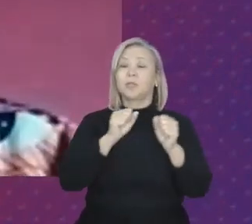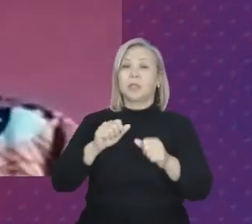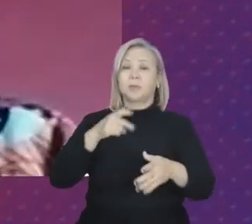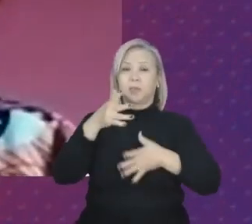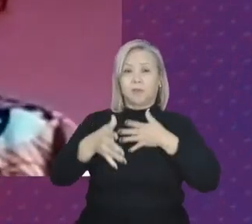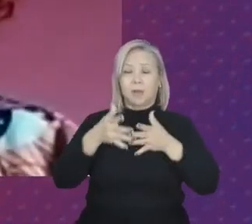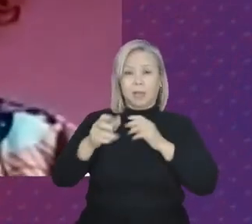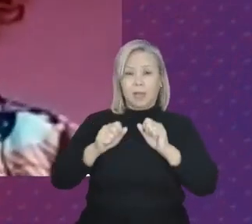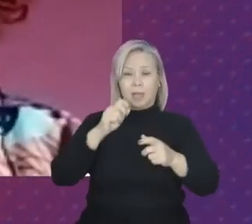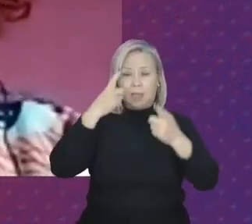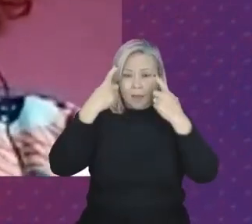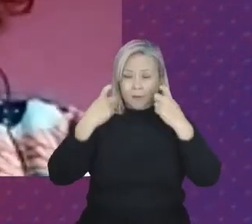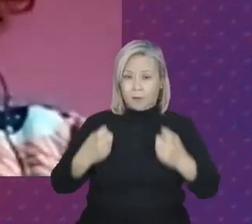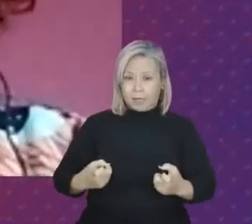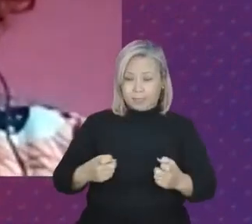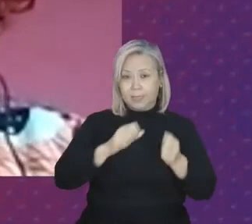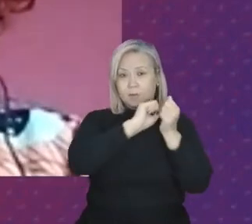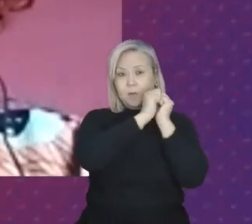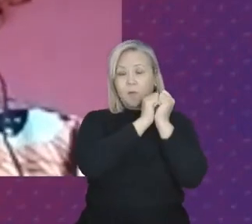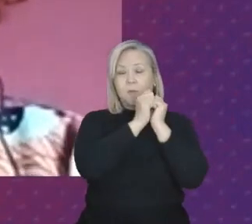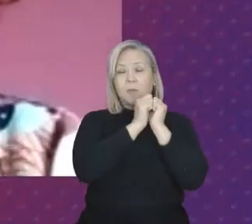violência doméstica contra a mulher.